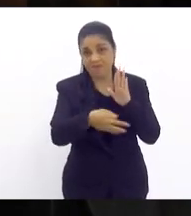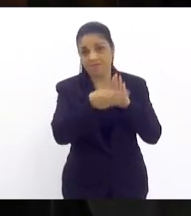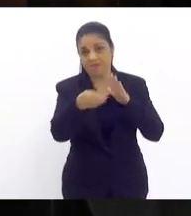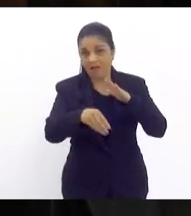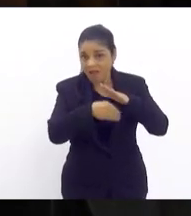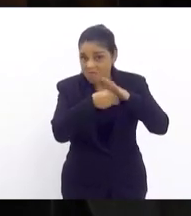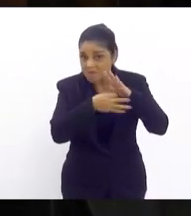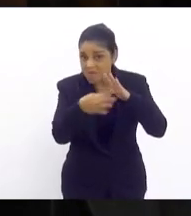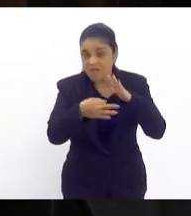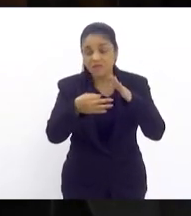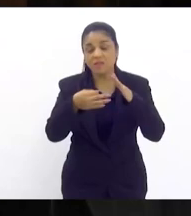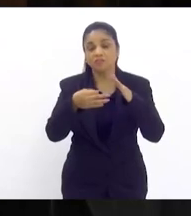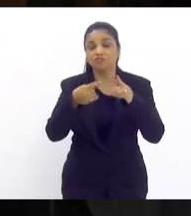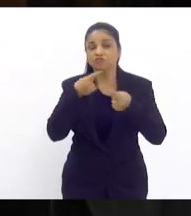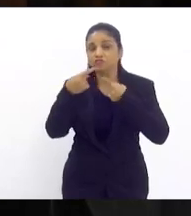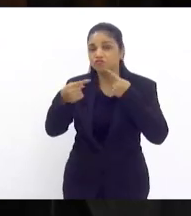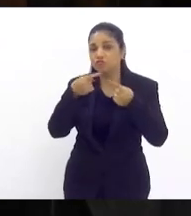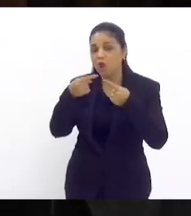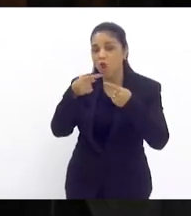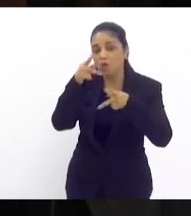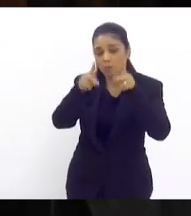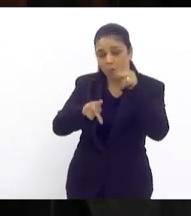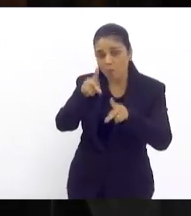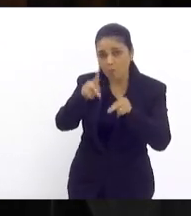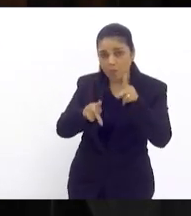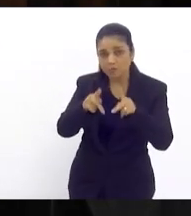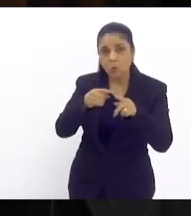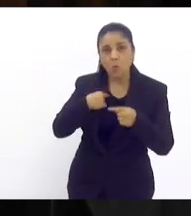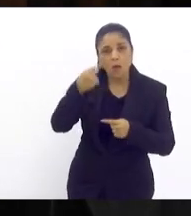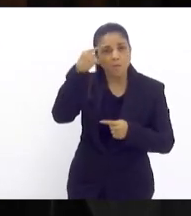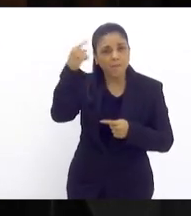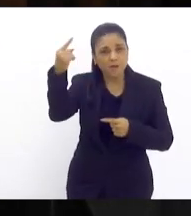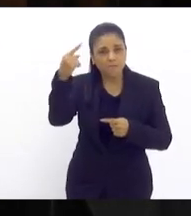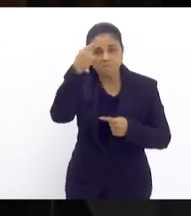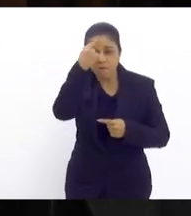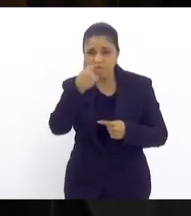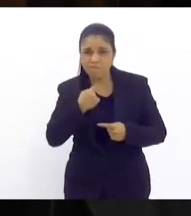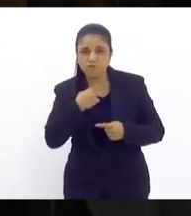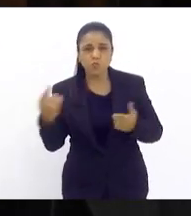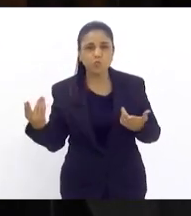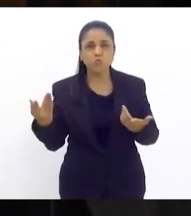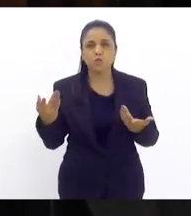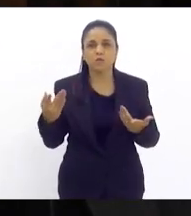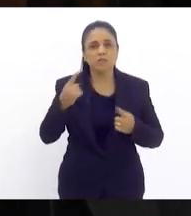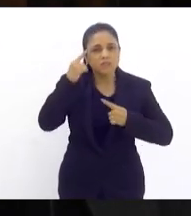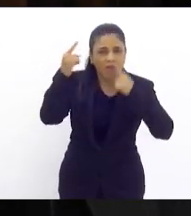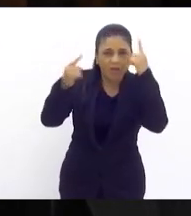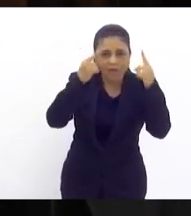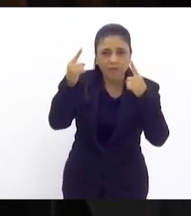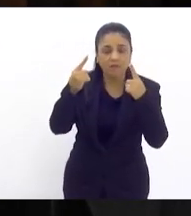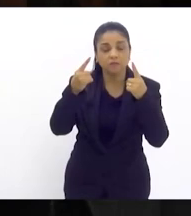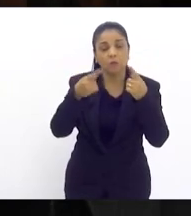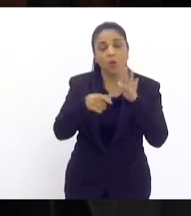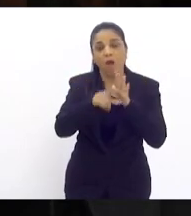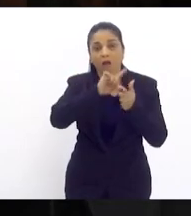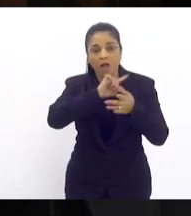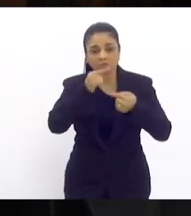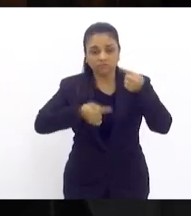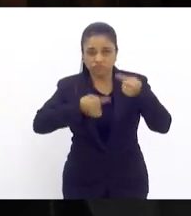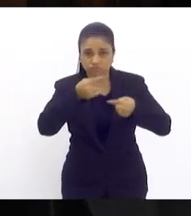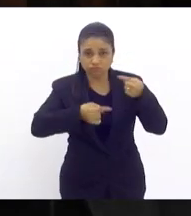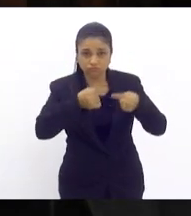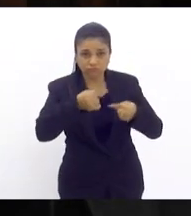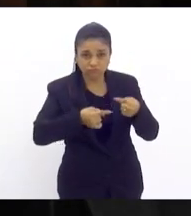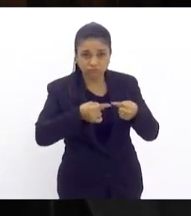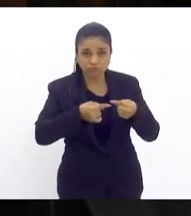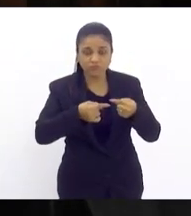dialoga com seu público com seu perfil com as suas ideias então é fato na legislatura anterior ao presidente a gente discutiu algo aqui